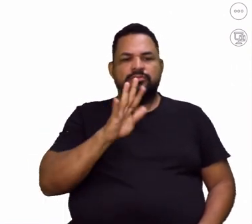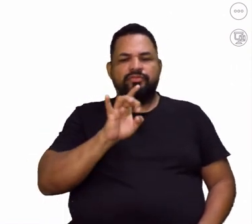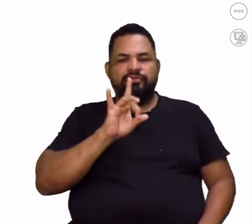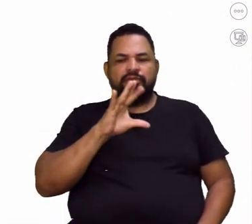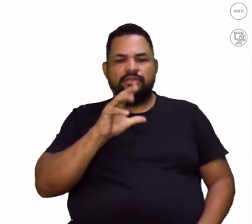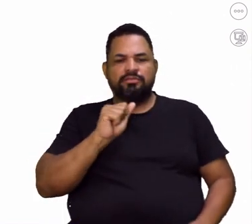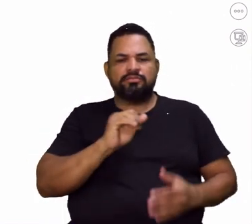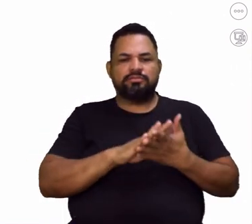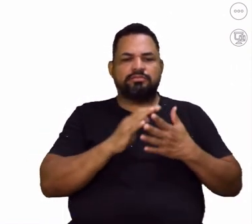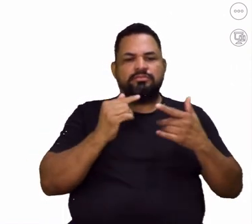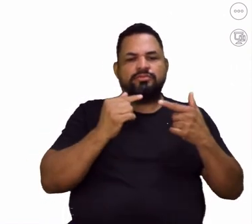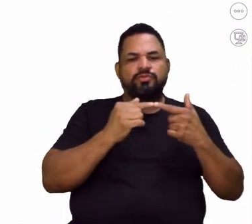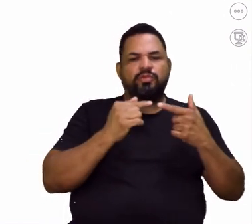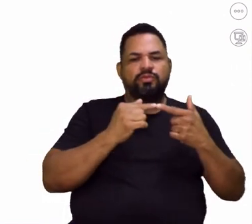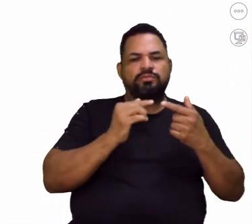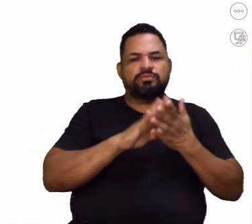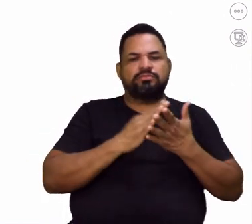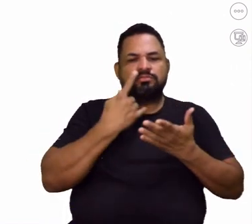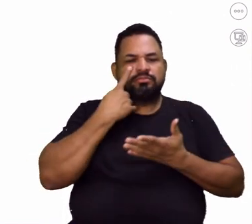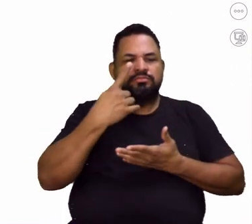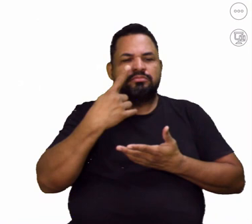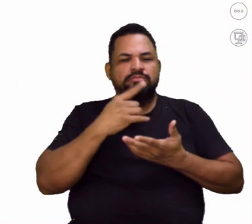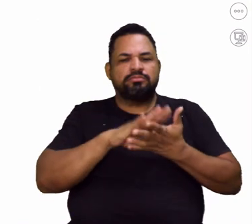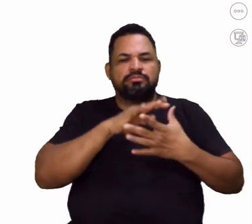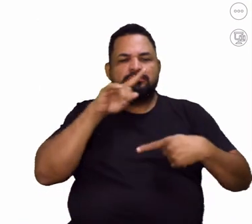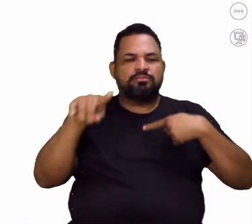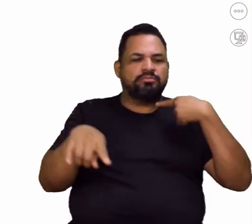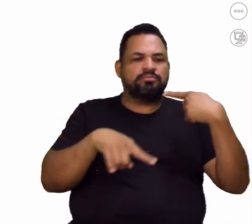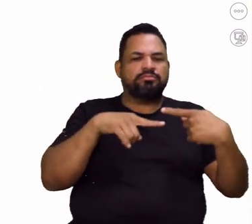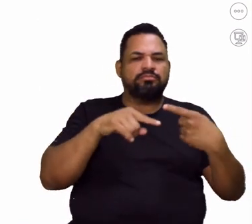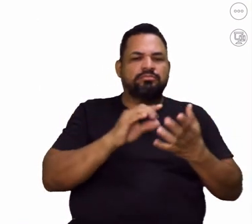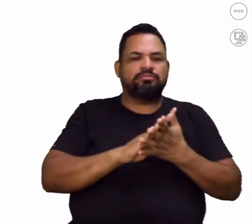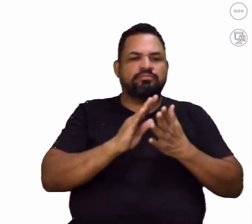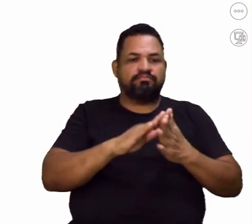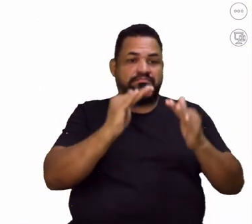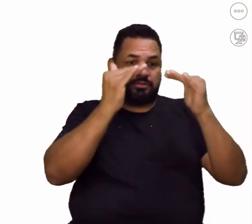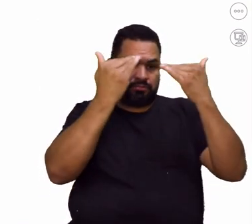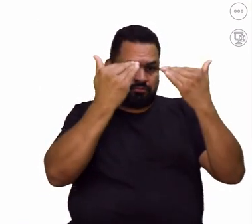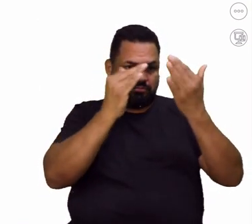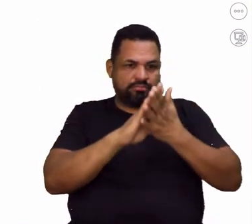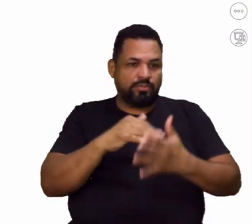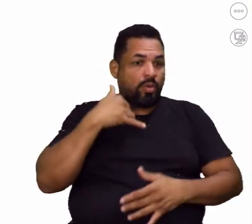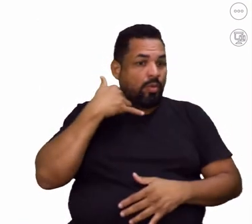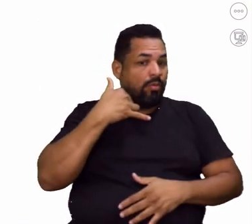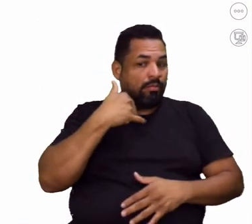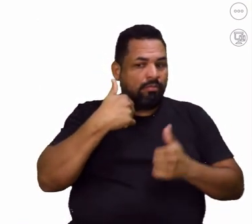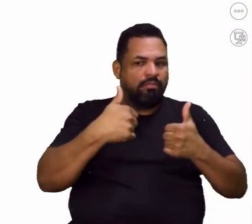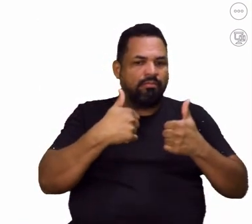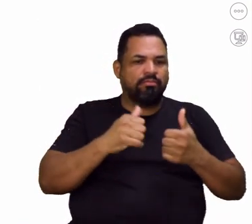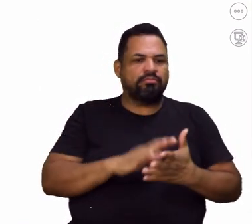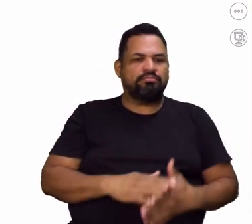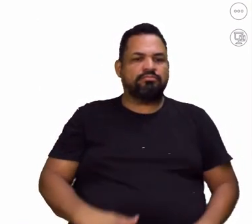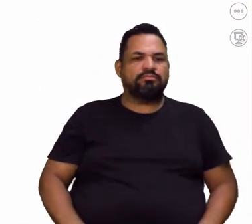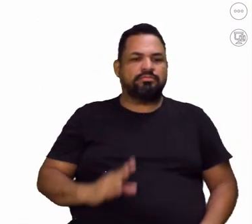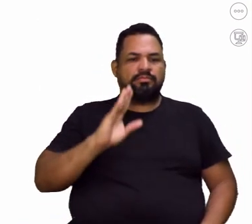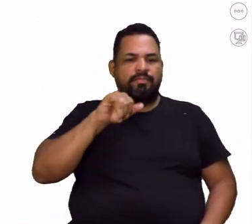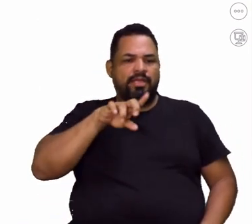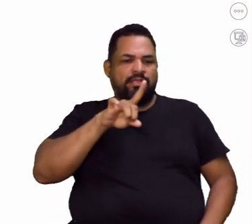aquele contato que verifica clareza, objetividade. Tá ligado? Alô? E a